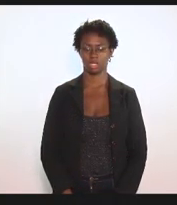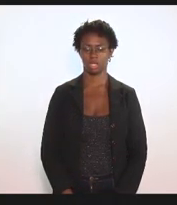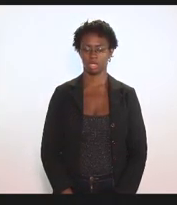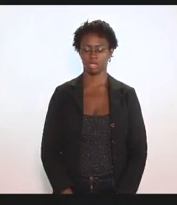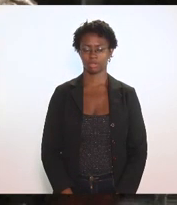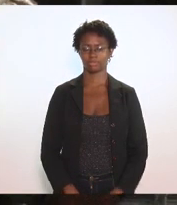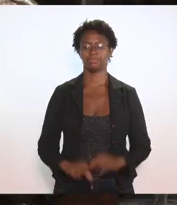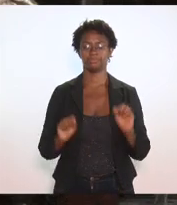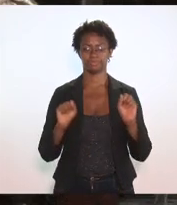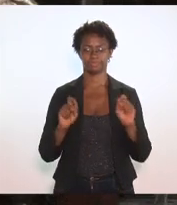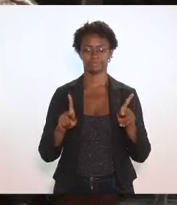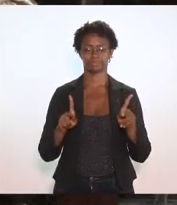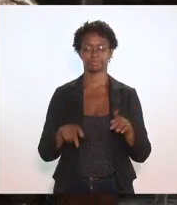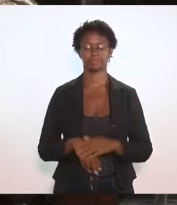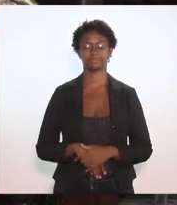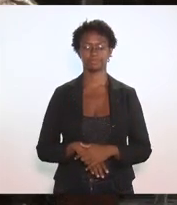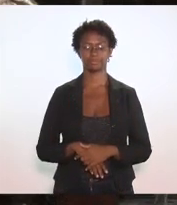Ok.